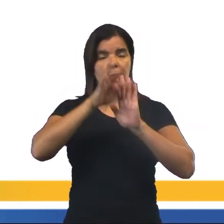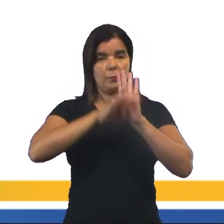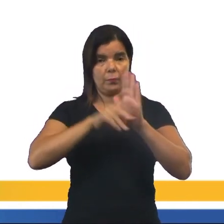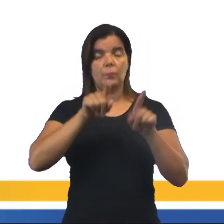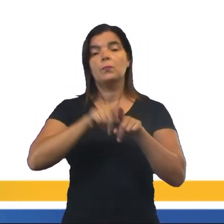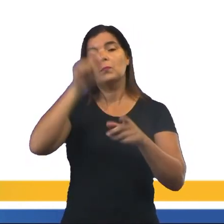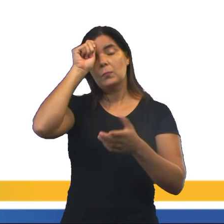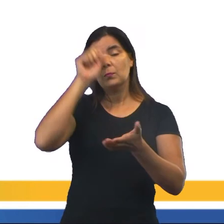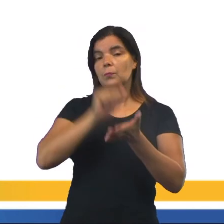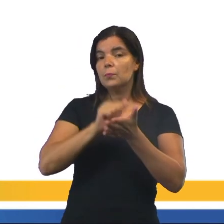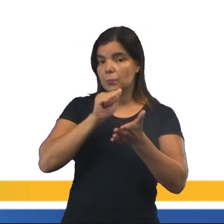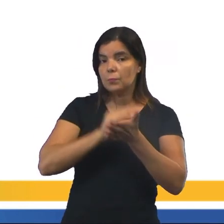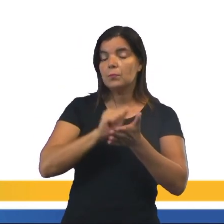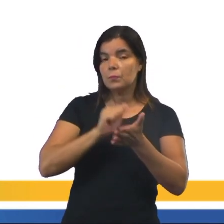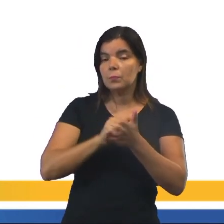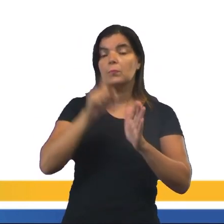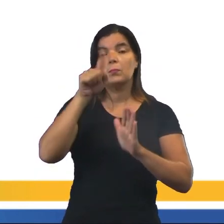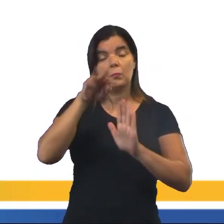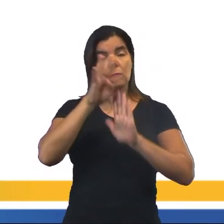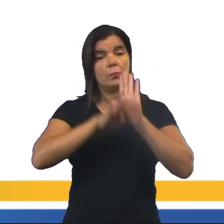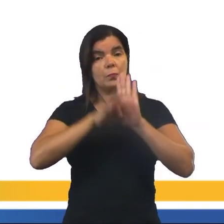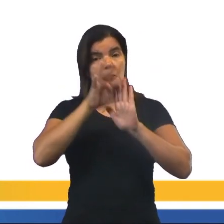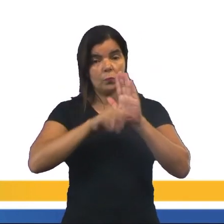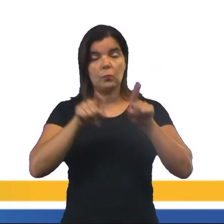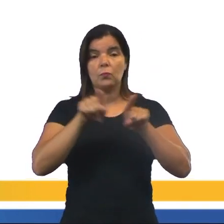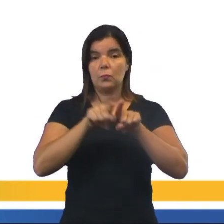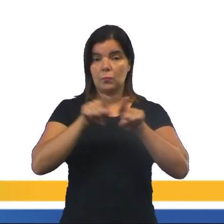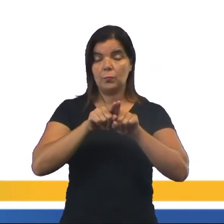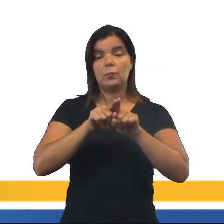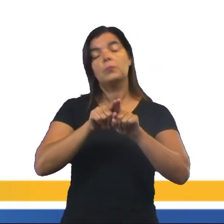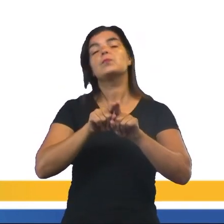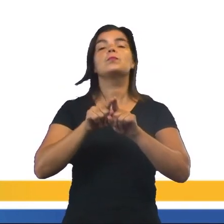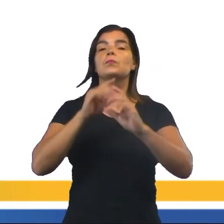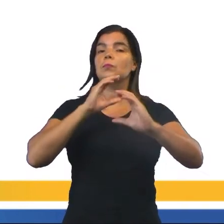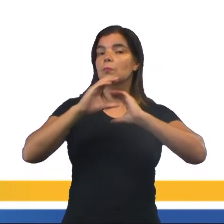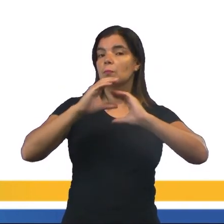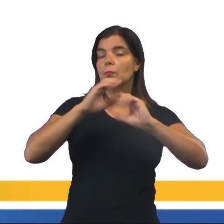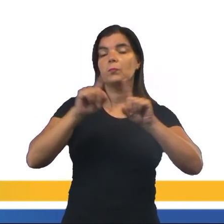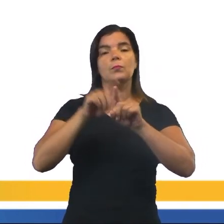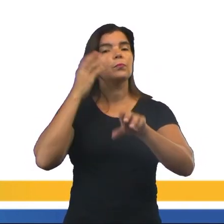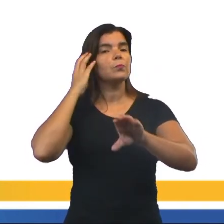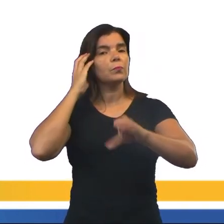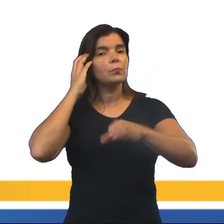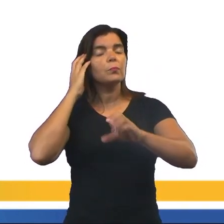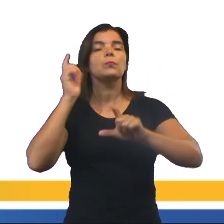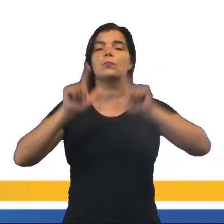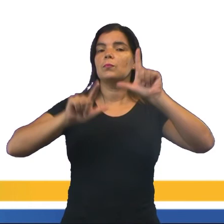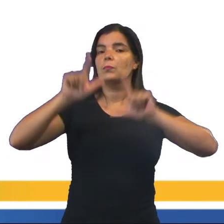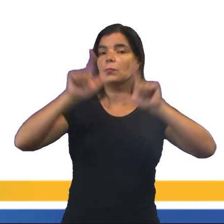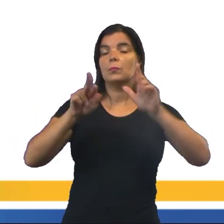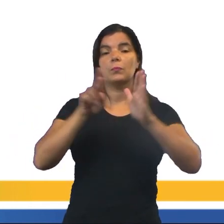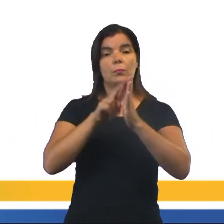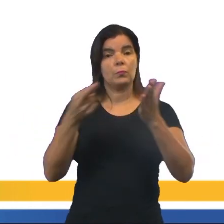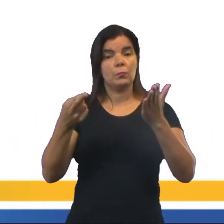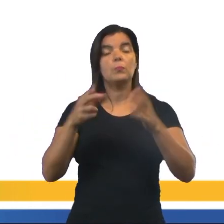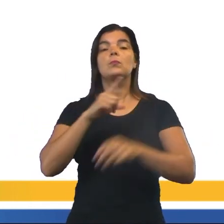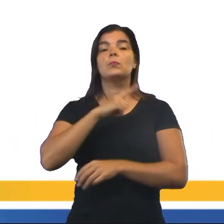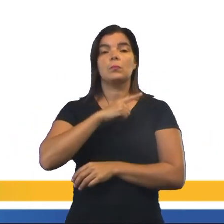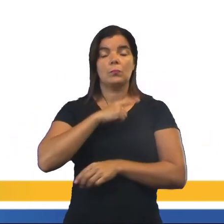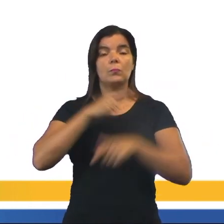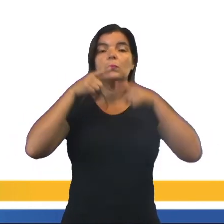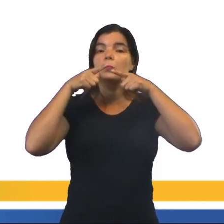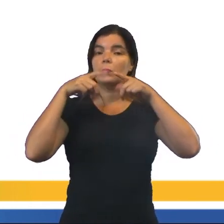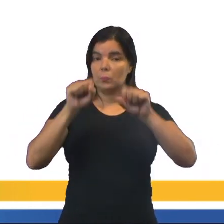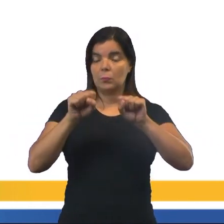assinados pelo autor, são textos vinculados nos meios de comunicação, rádio, TV, revista, possuem uma